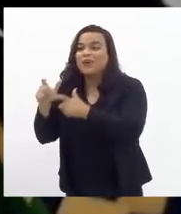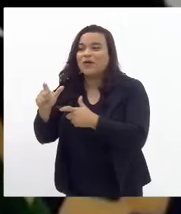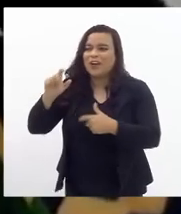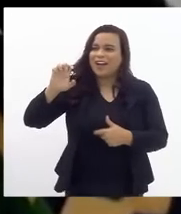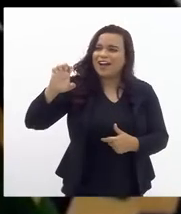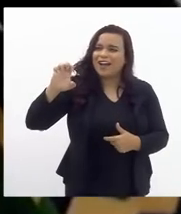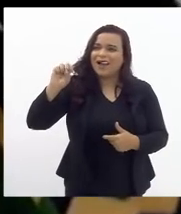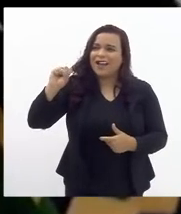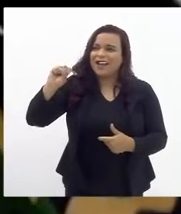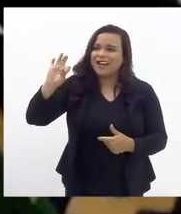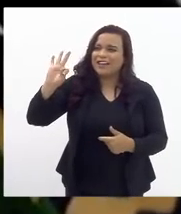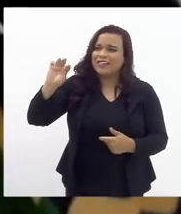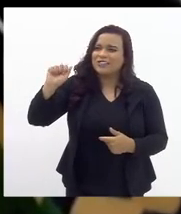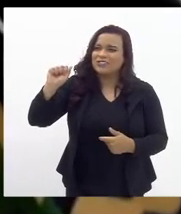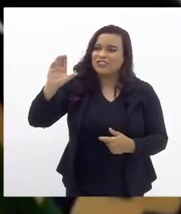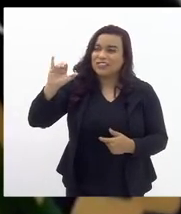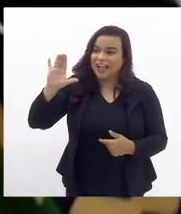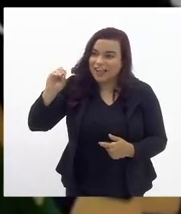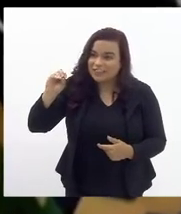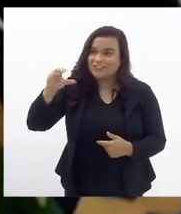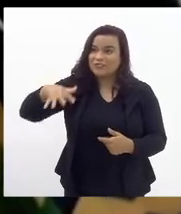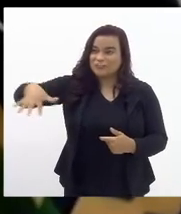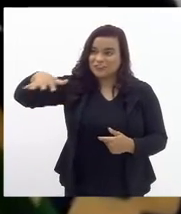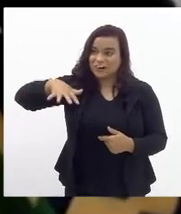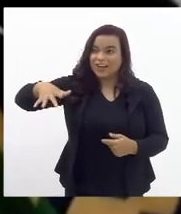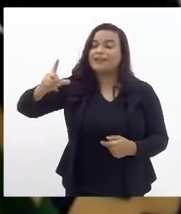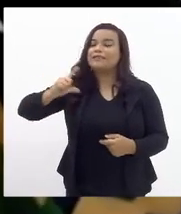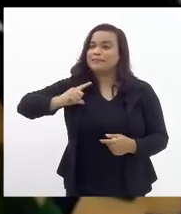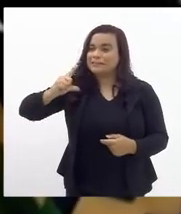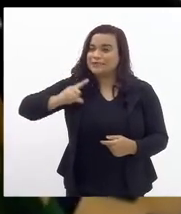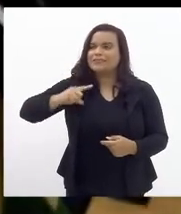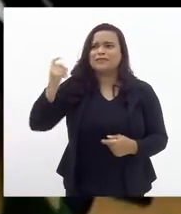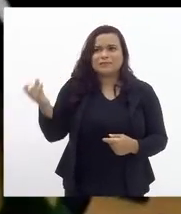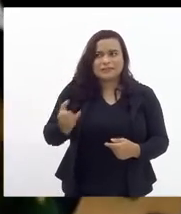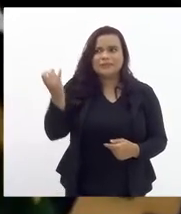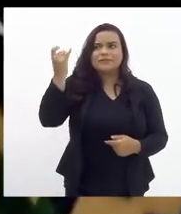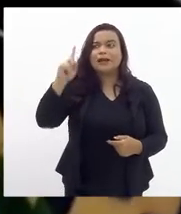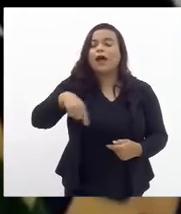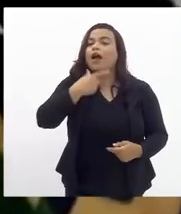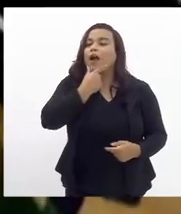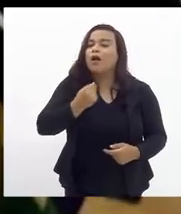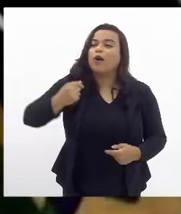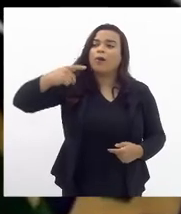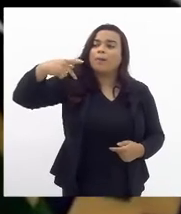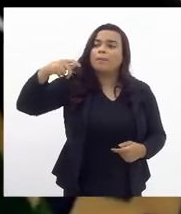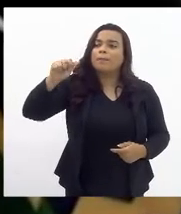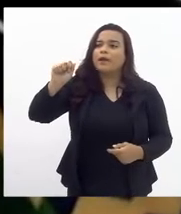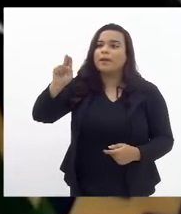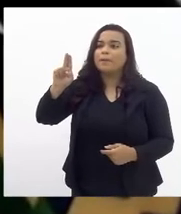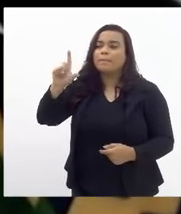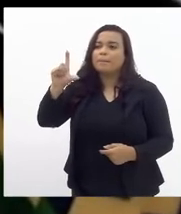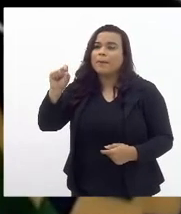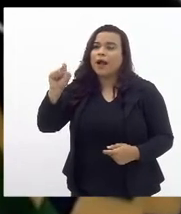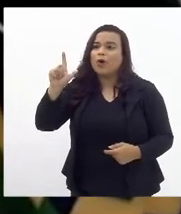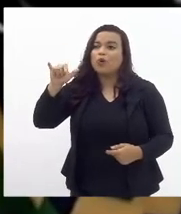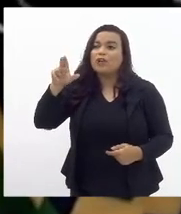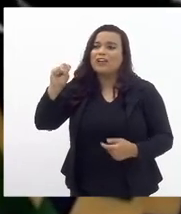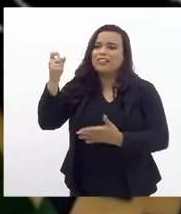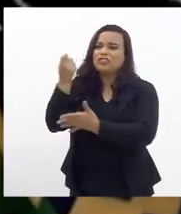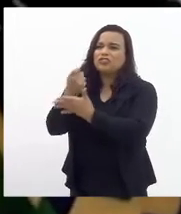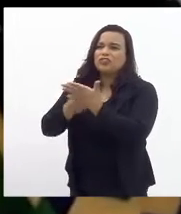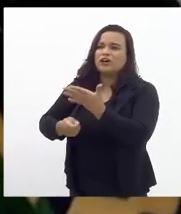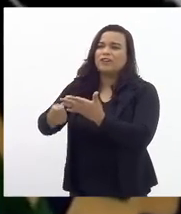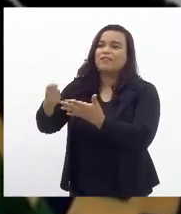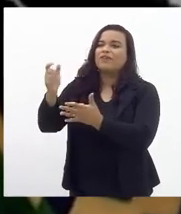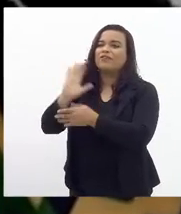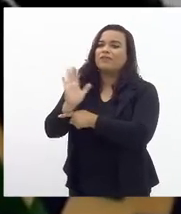na zona do Mangue, bem importante, que é do Paulo Lins, que escreveu Cidade de Deus, que é